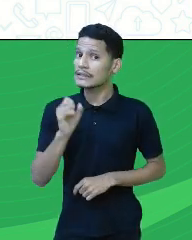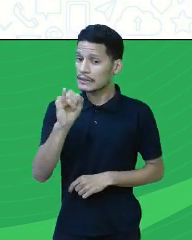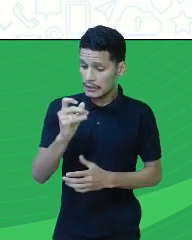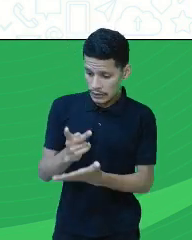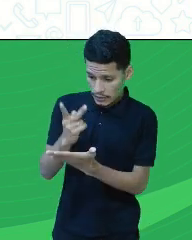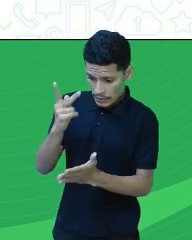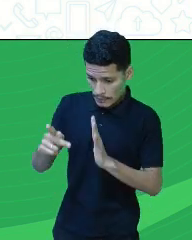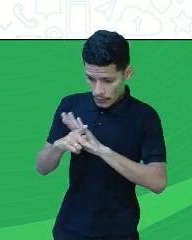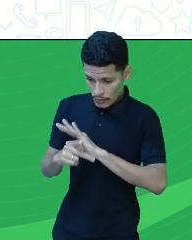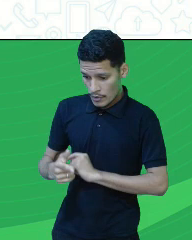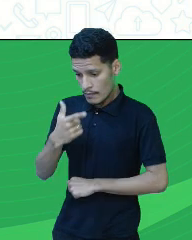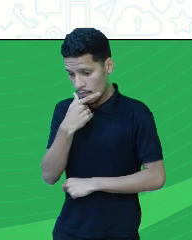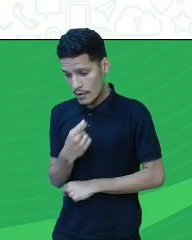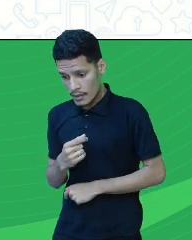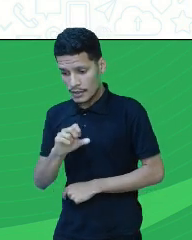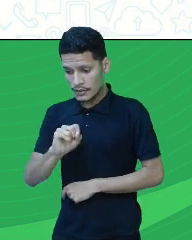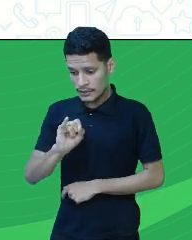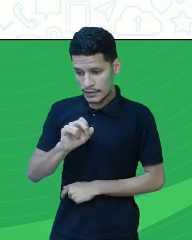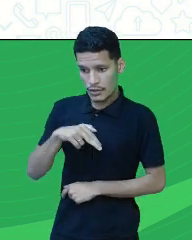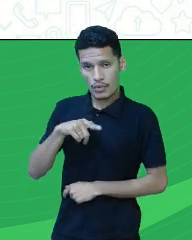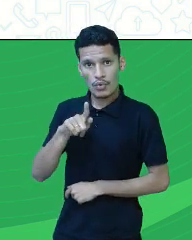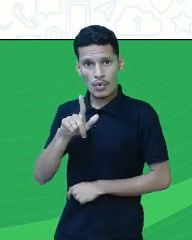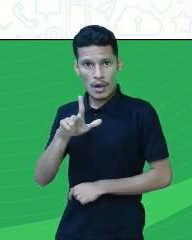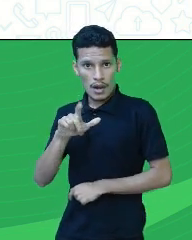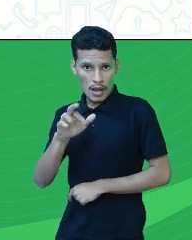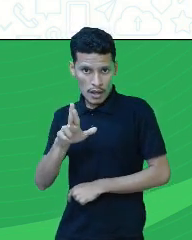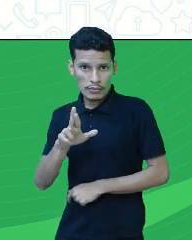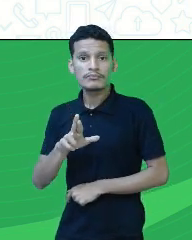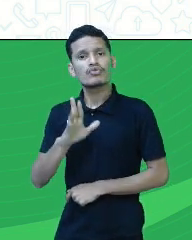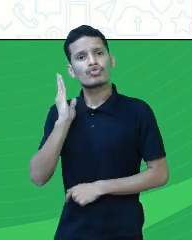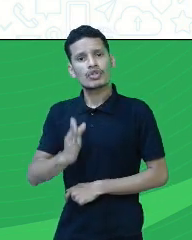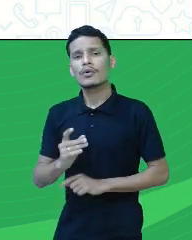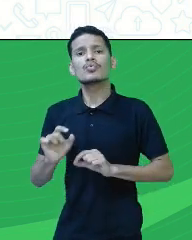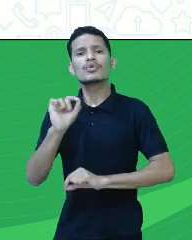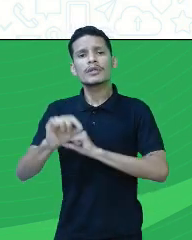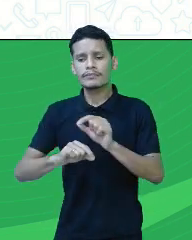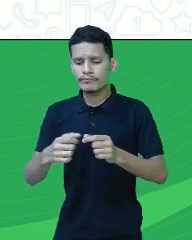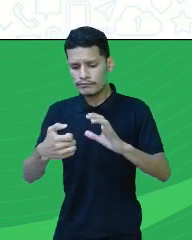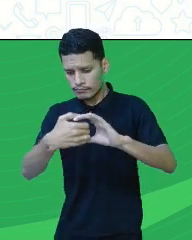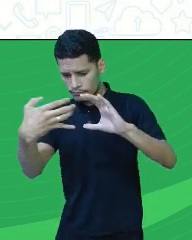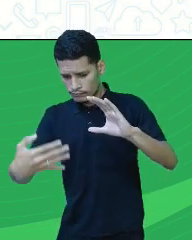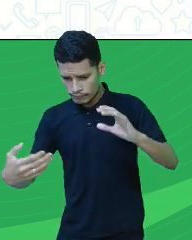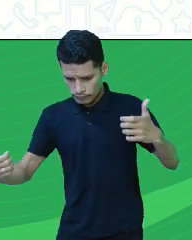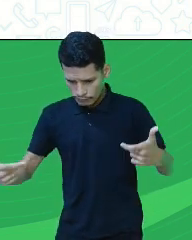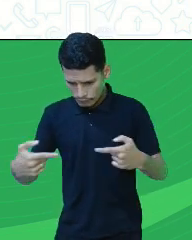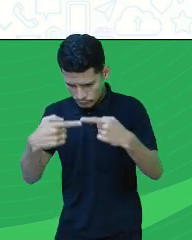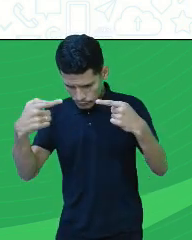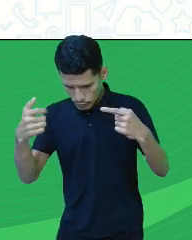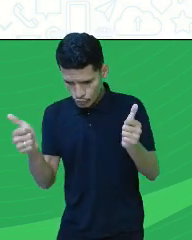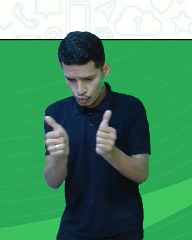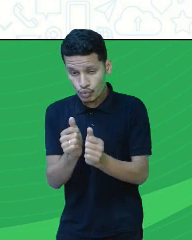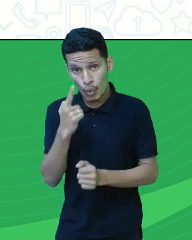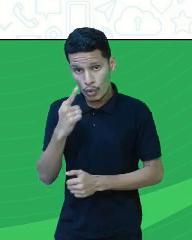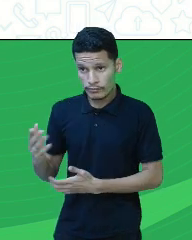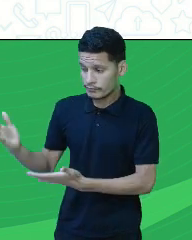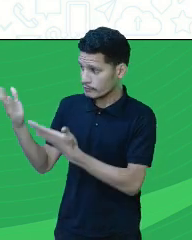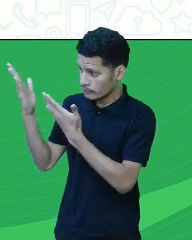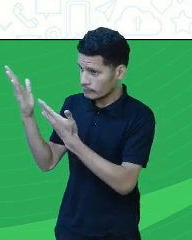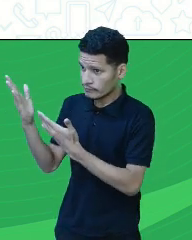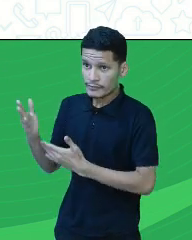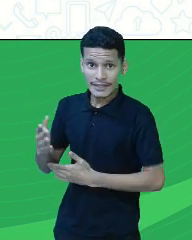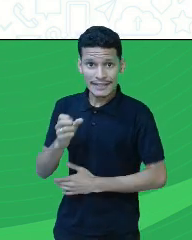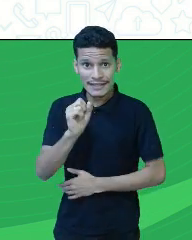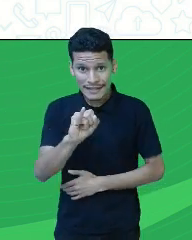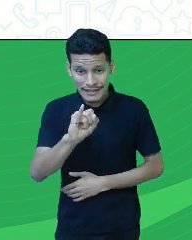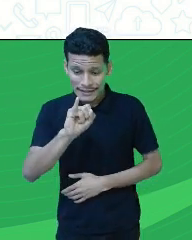no singular, a característica dele, que está logo aqui juntinho, ó, simpático, está aqui do lado. Então, se tem